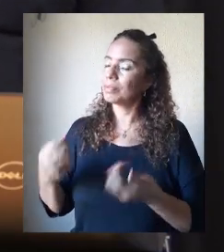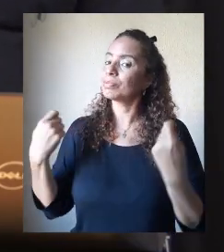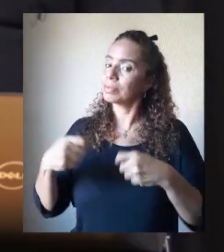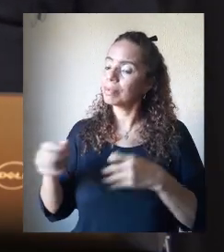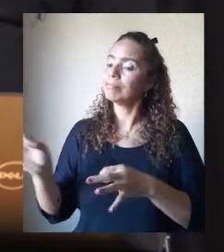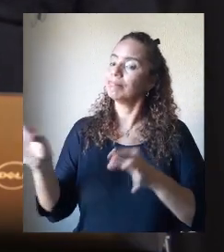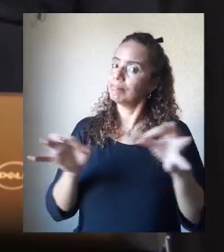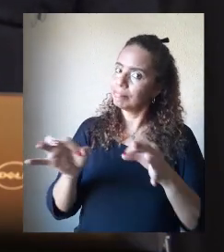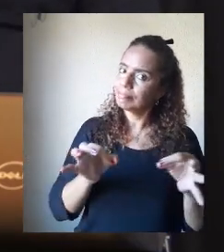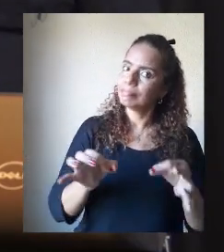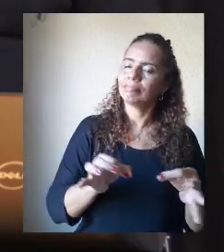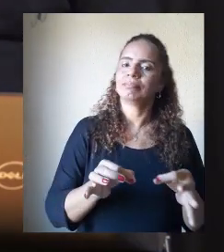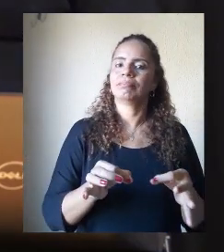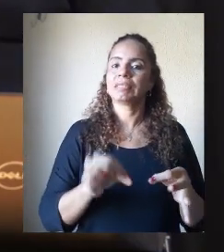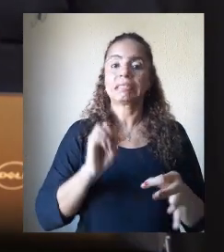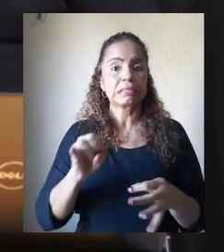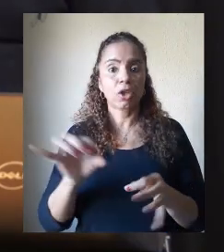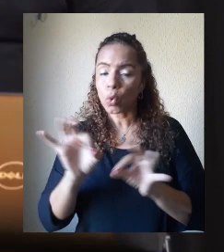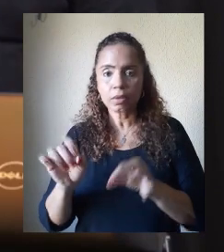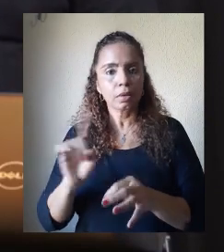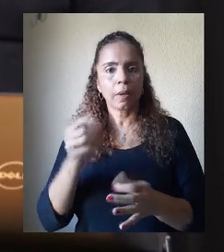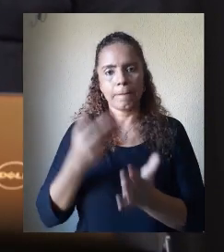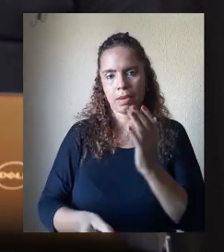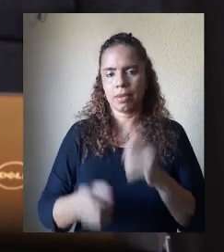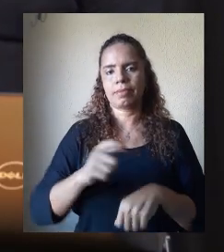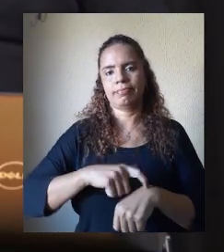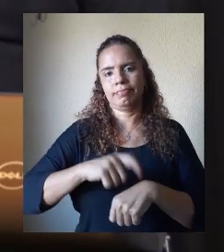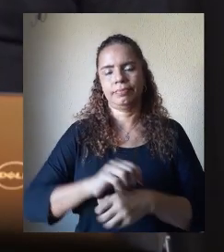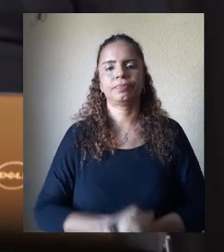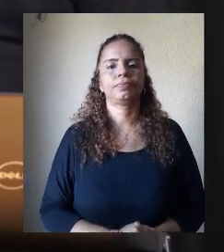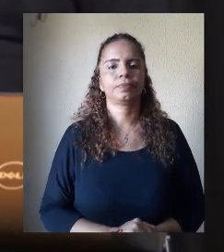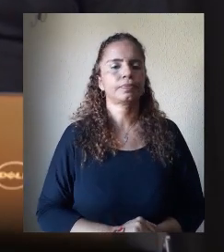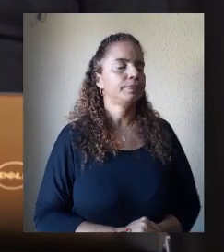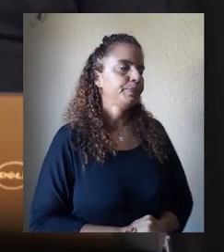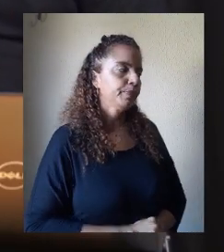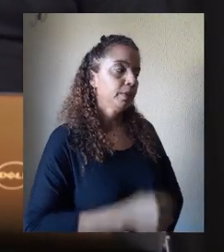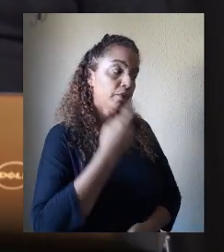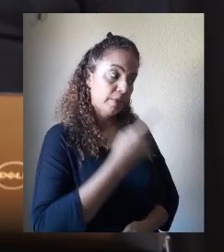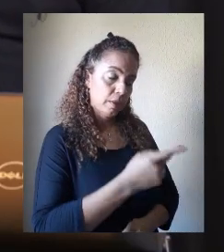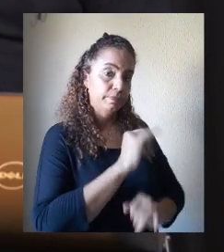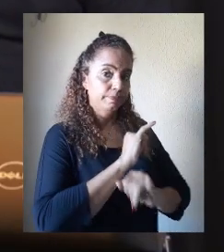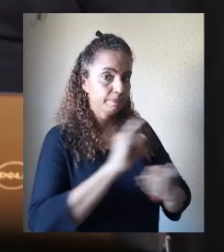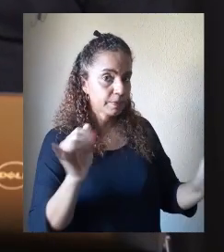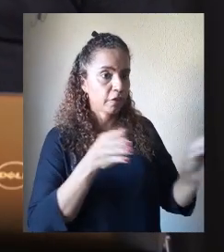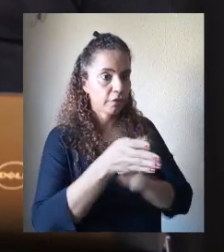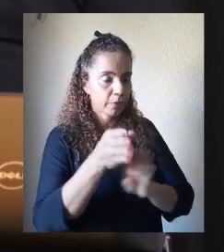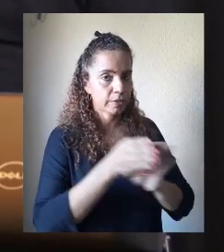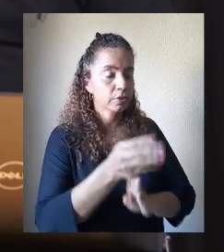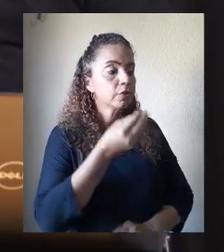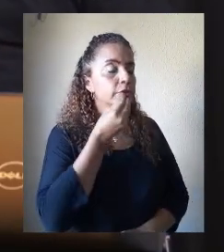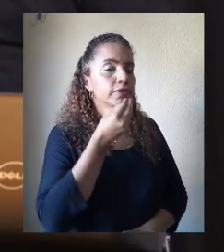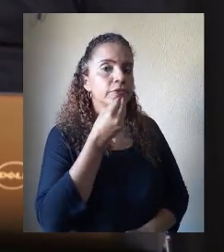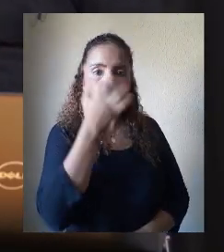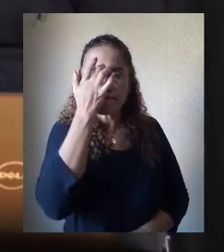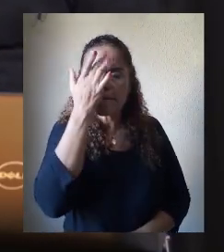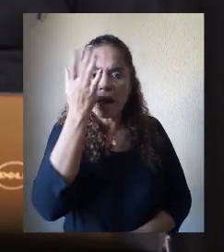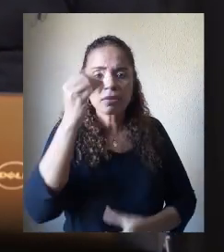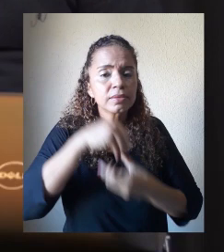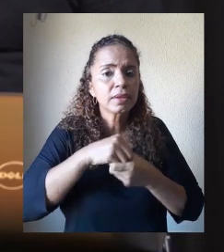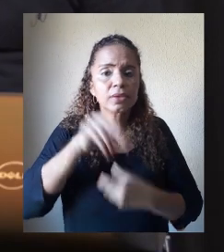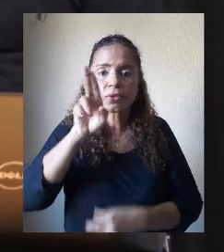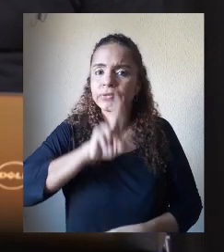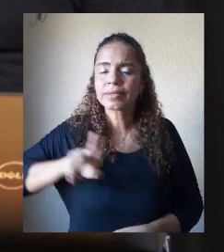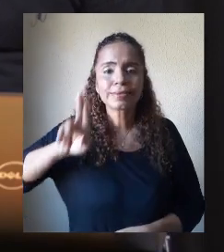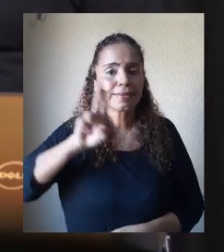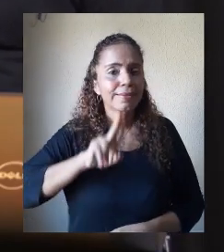do controle. Falando em formação, né, deveria ser muito fácil trabalhar isso dentro da universidade, né? E a gente tratando desse